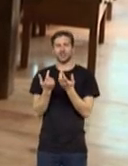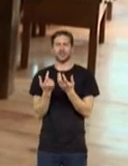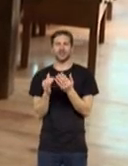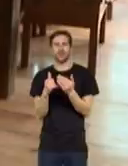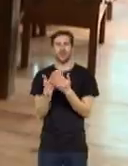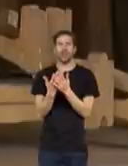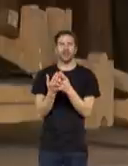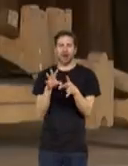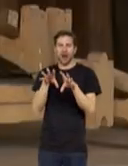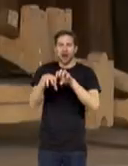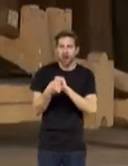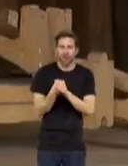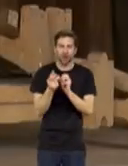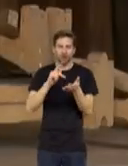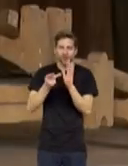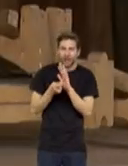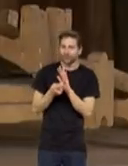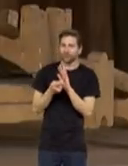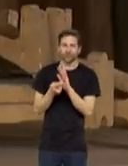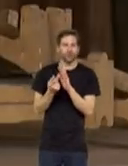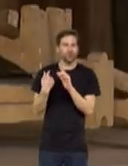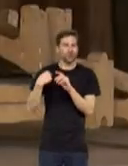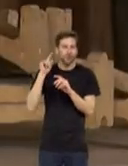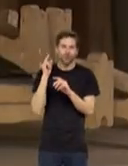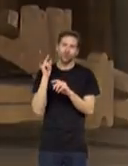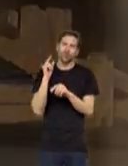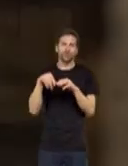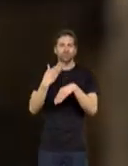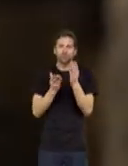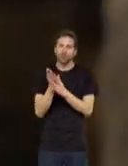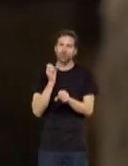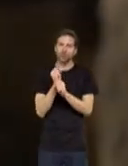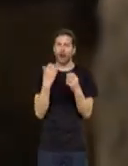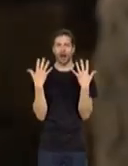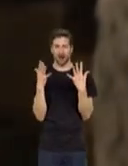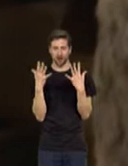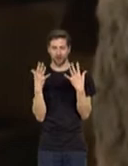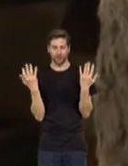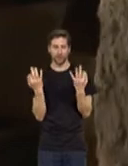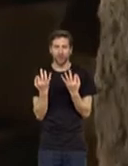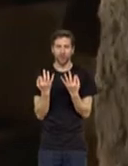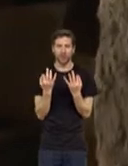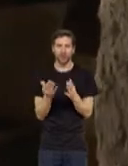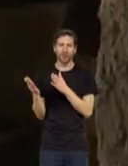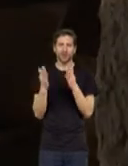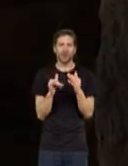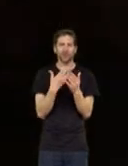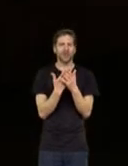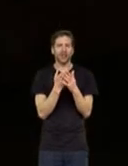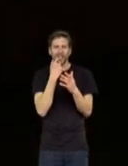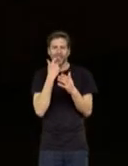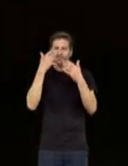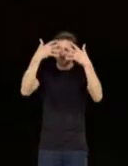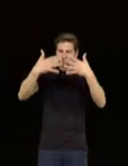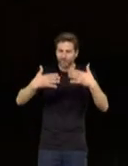entre aspas, estragadas com a tecnologia, e isto nunca passou a ser uma coisa industrial. Por outro lado, há sempre uma decadência inerente à degradação